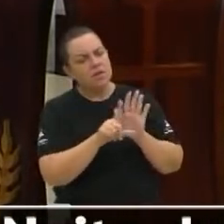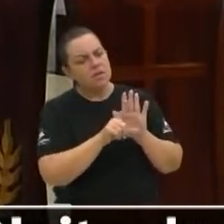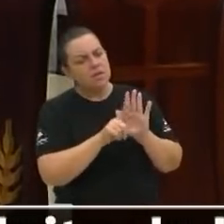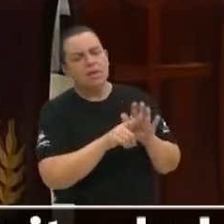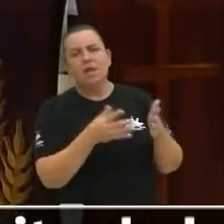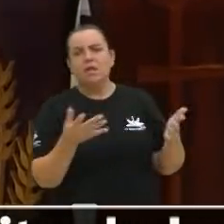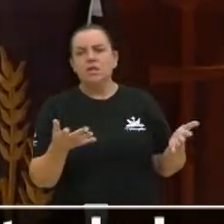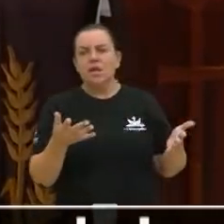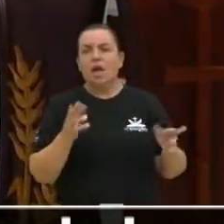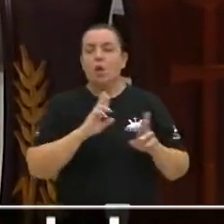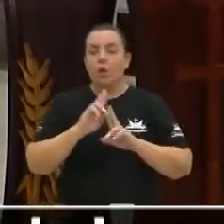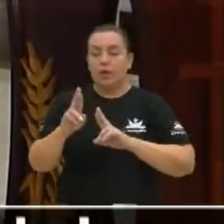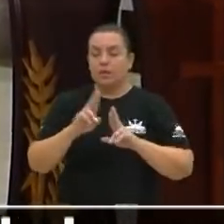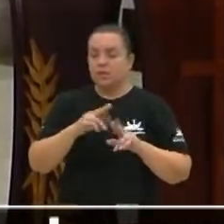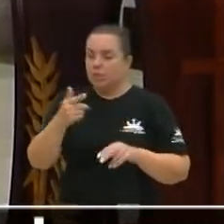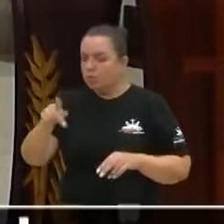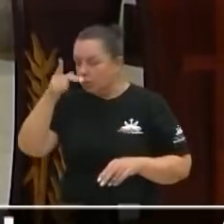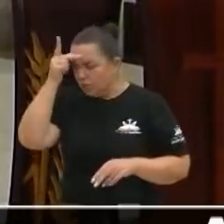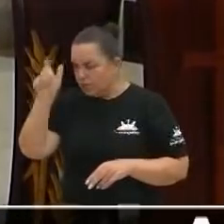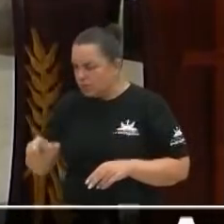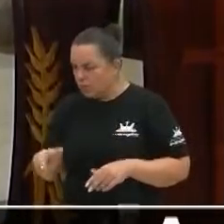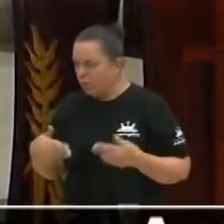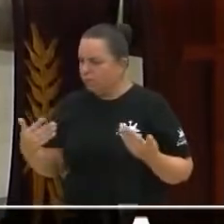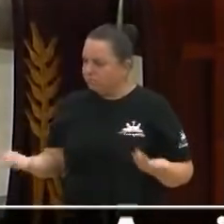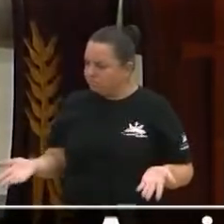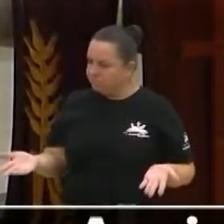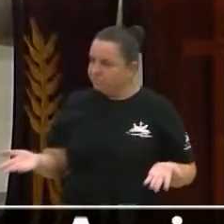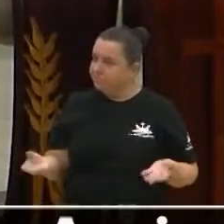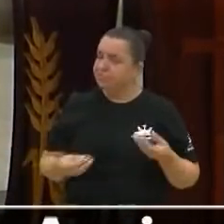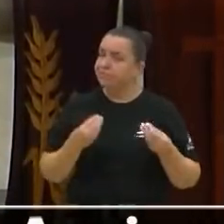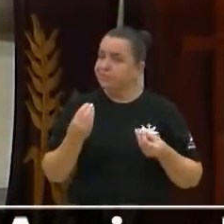para vida eterna é o relacionamento com outro